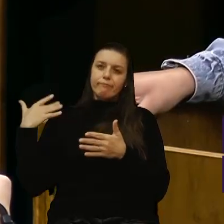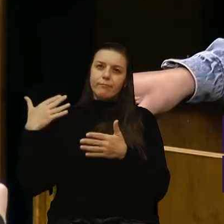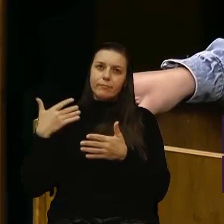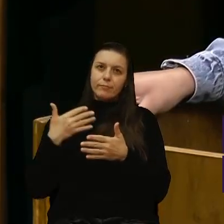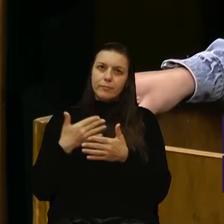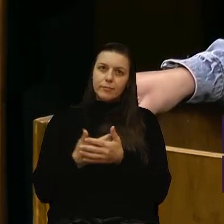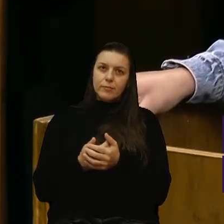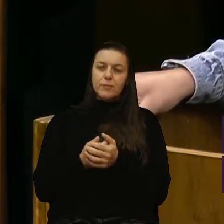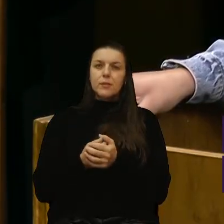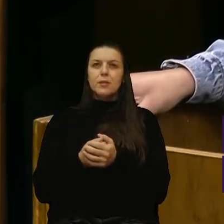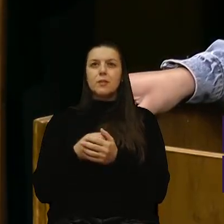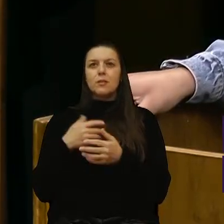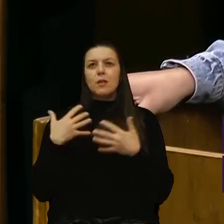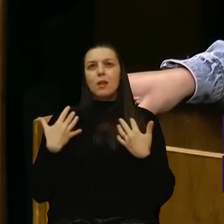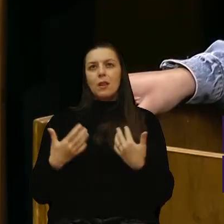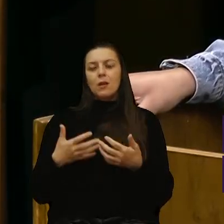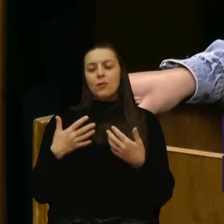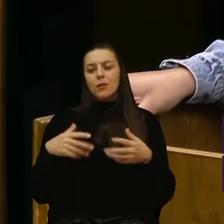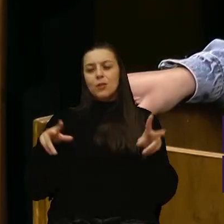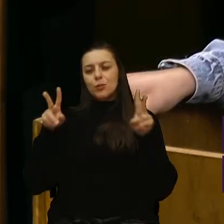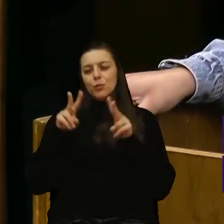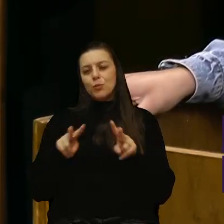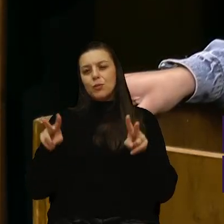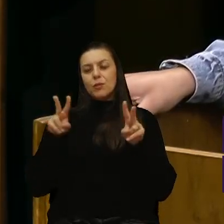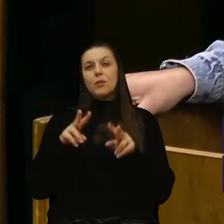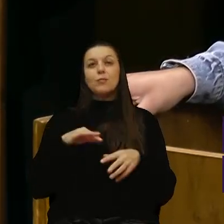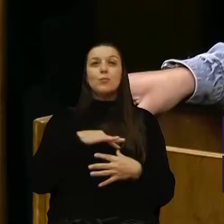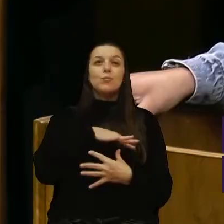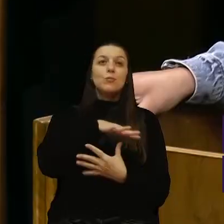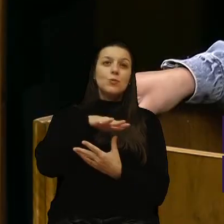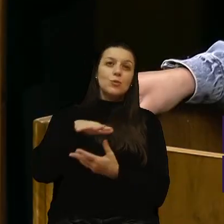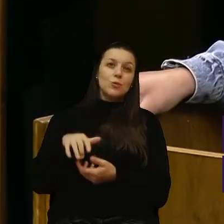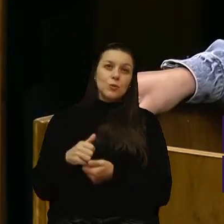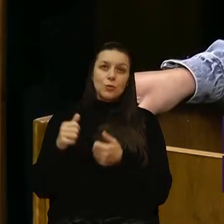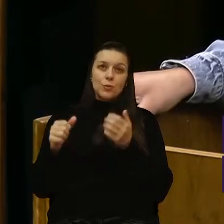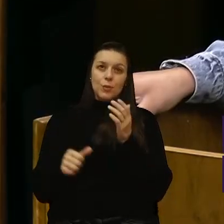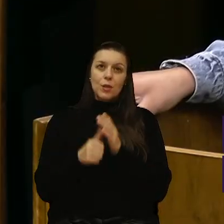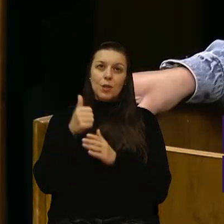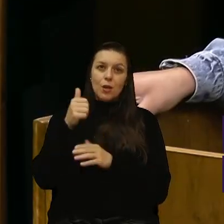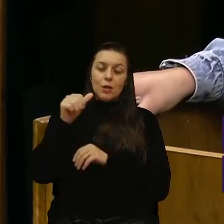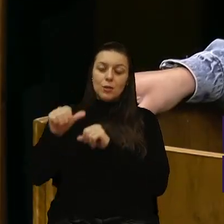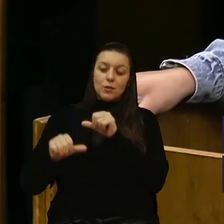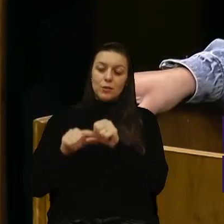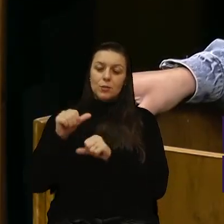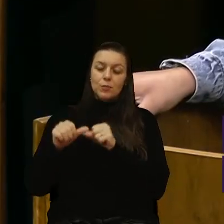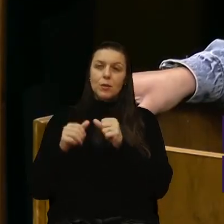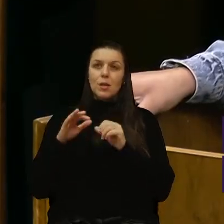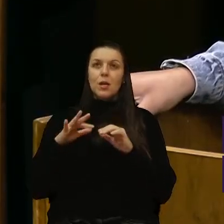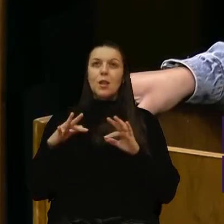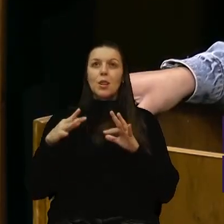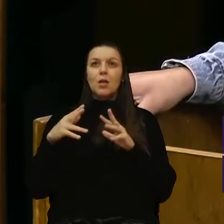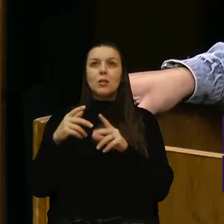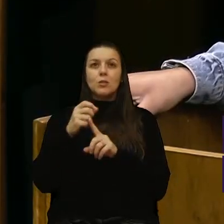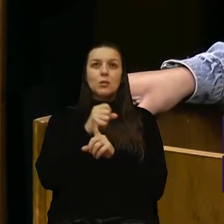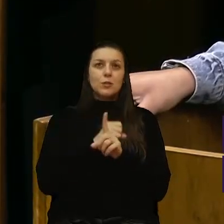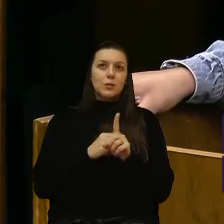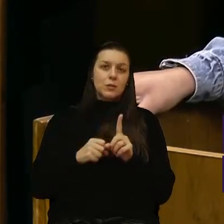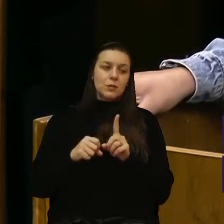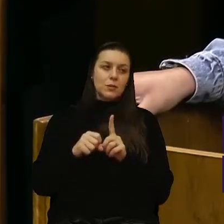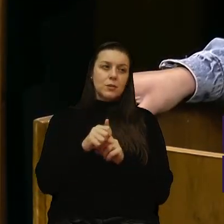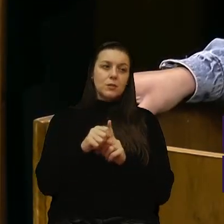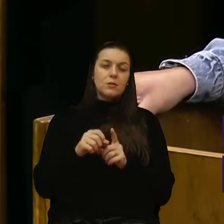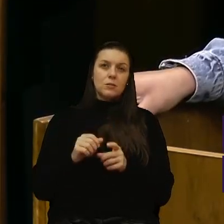trajetória, essa leveza no olhar para um mundo melhor, na possibilidade de transformar a nossa sociedade em uma sociedade